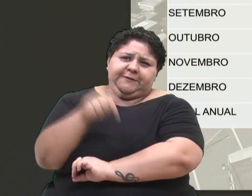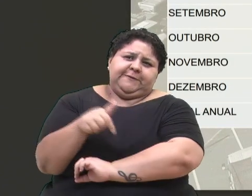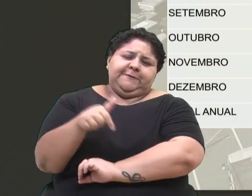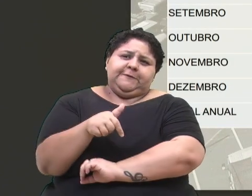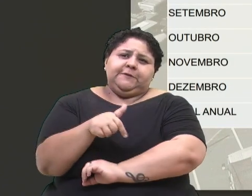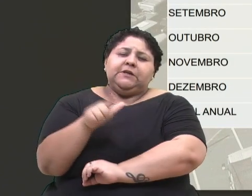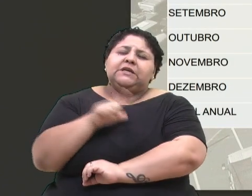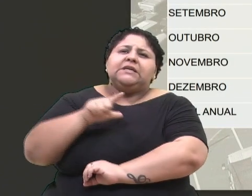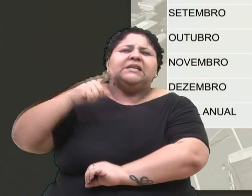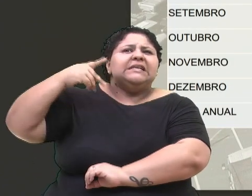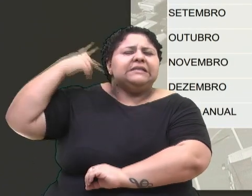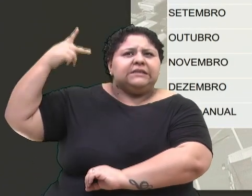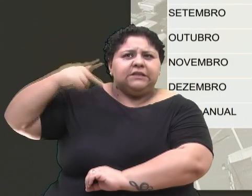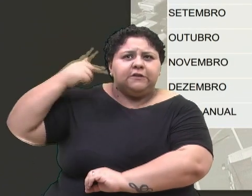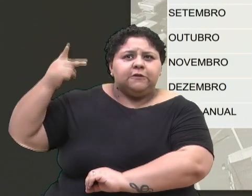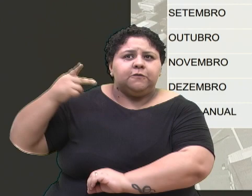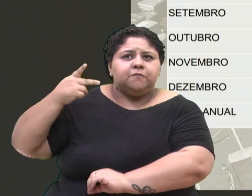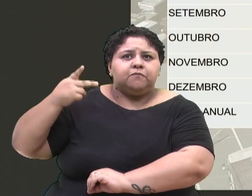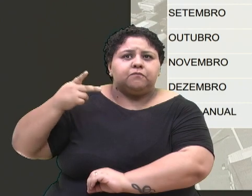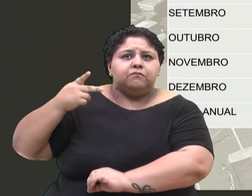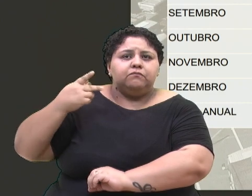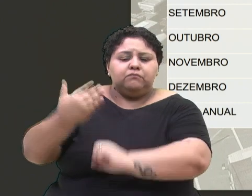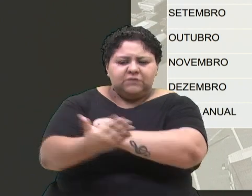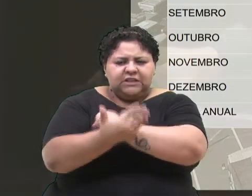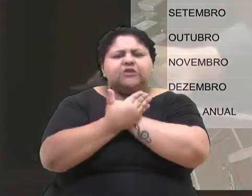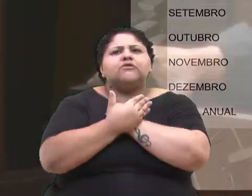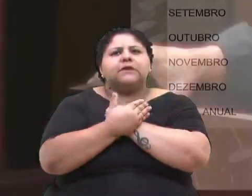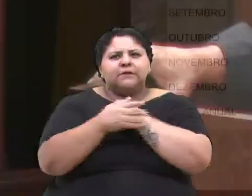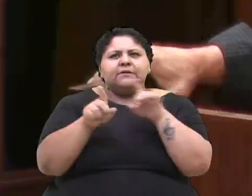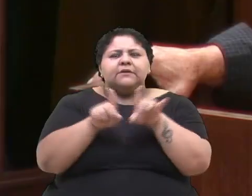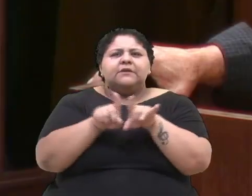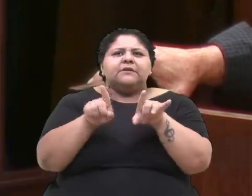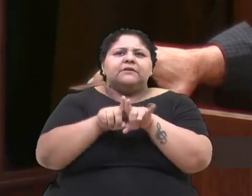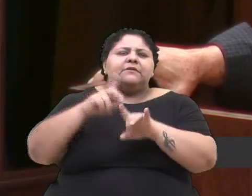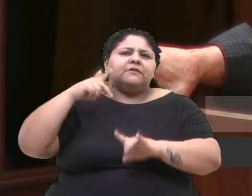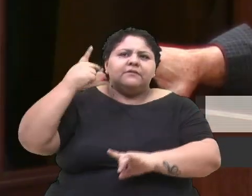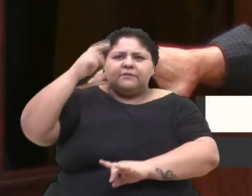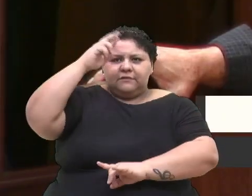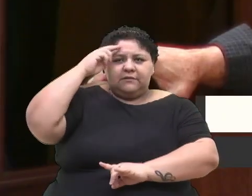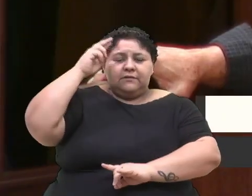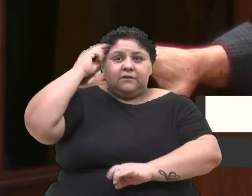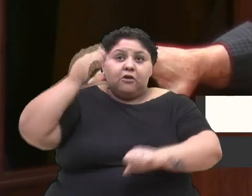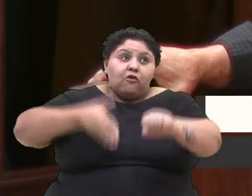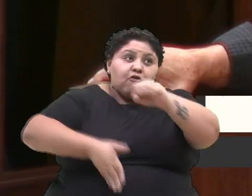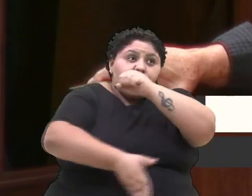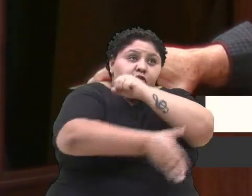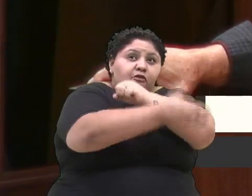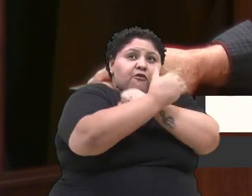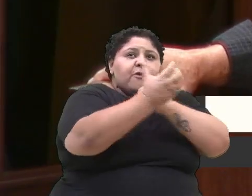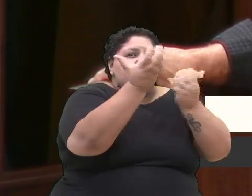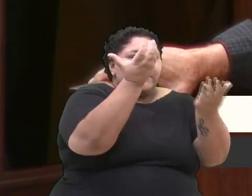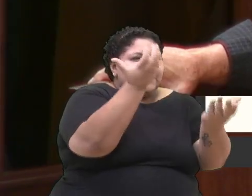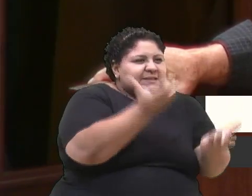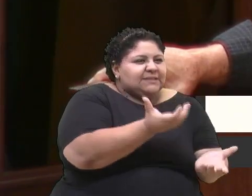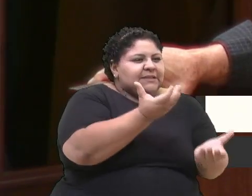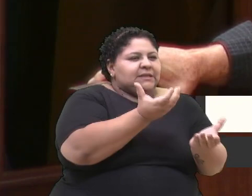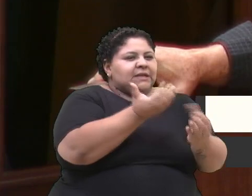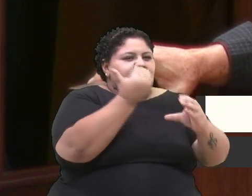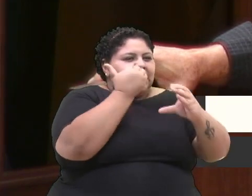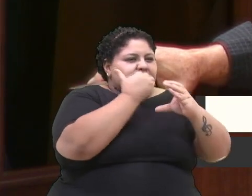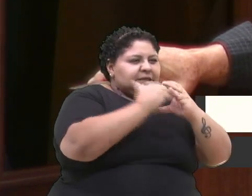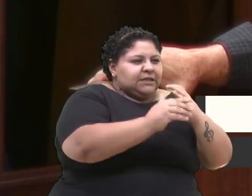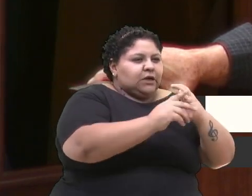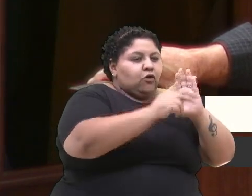Teve vereadores que nos colaboraram conosco, o vereador Rafael, inclusive, foi para Brasília, entregou projetos aos